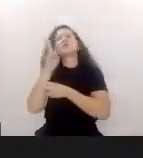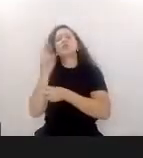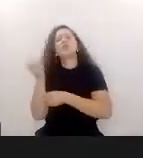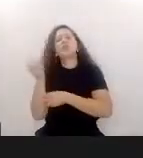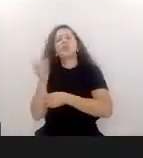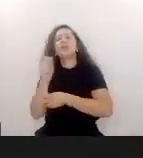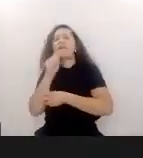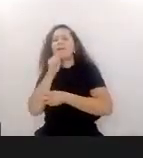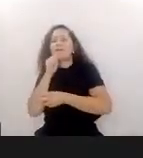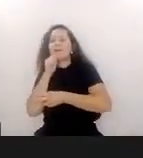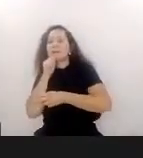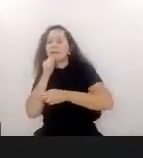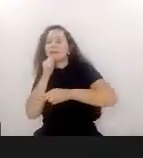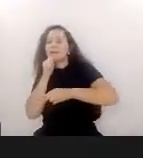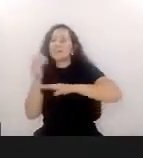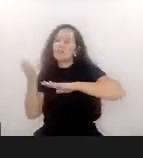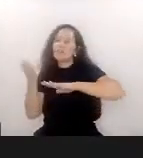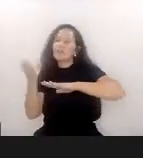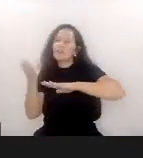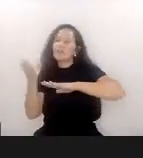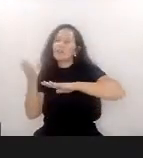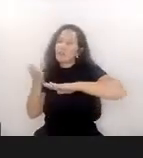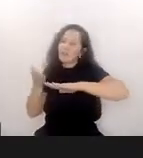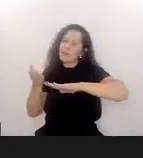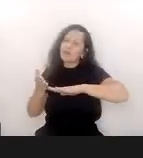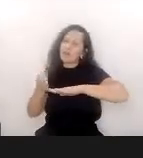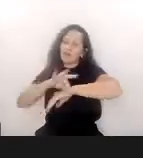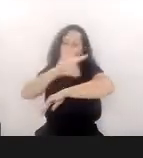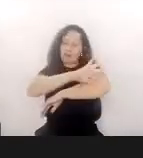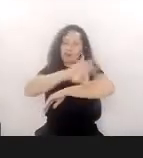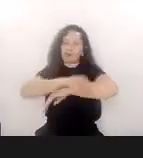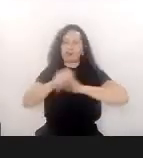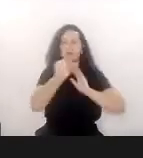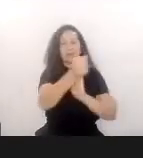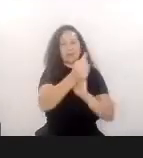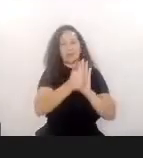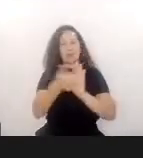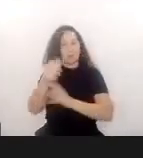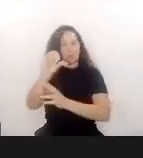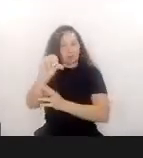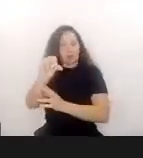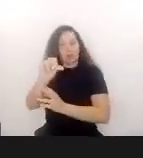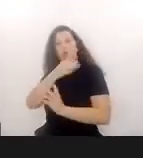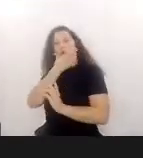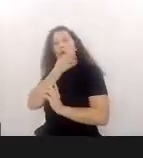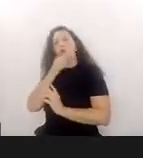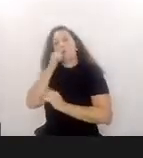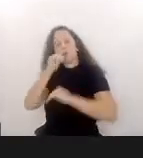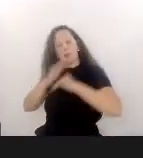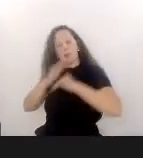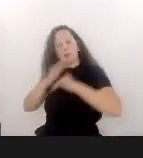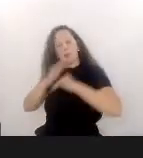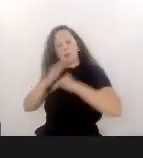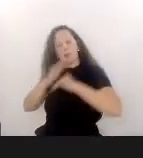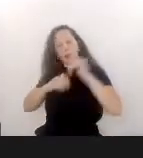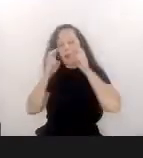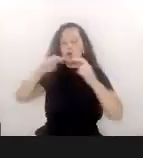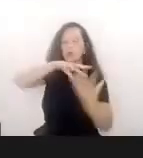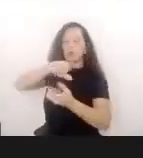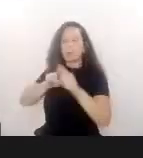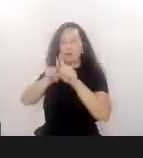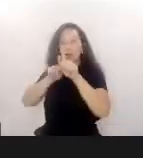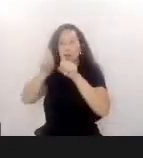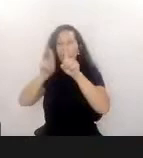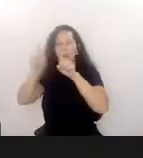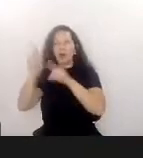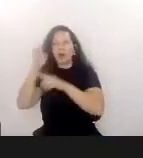século XIX, arquitetos e arquitetas que olharam para o mundo como uma escala de imaginação e intervenção arquitetônica,